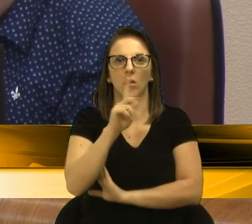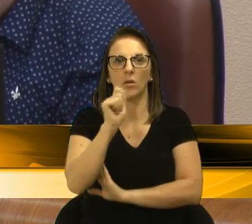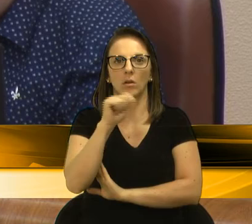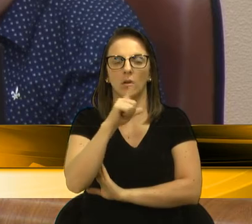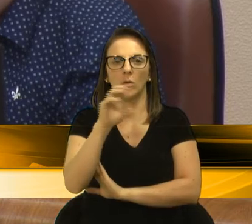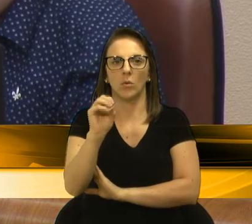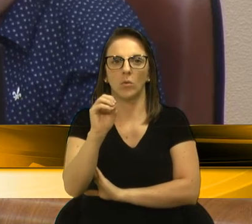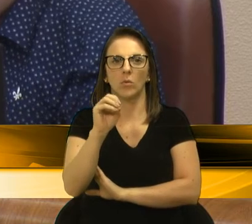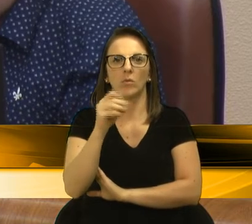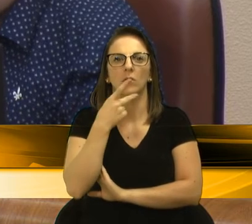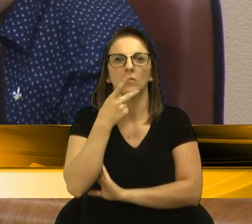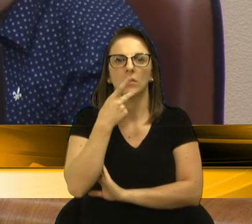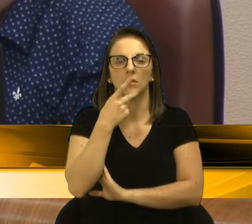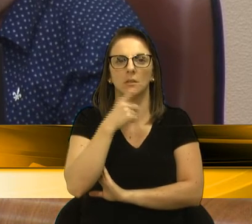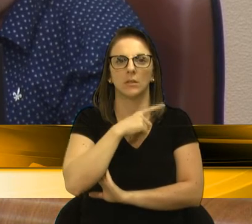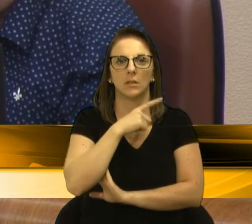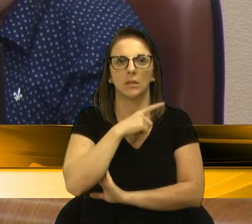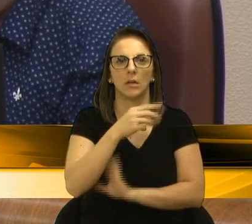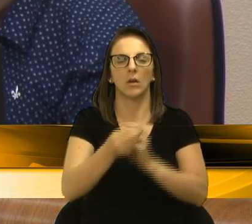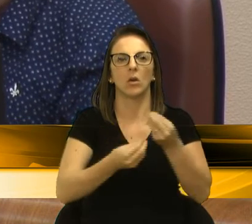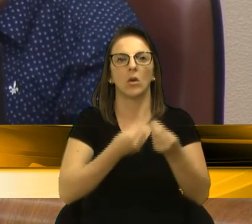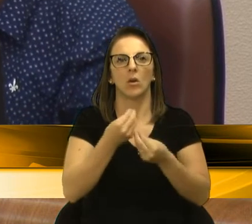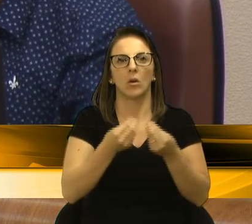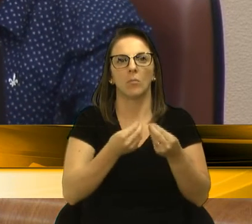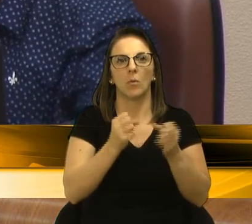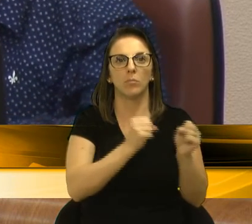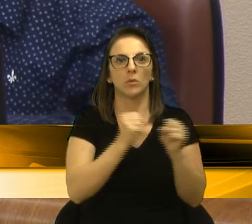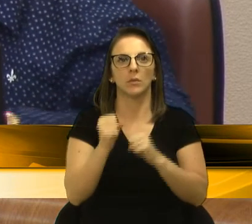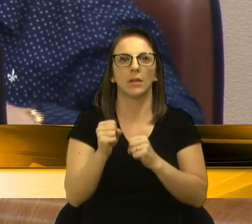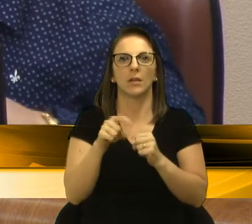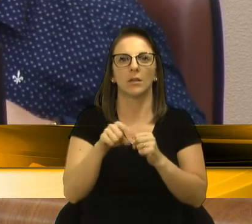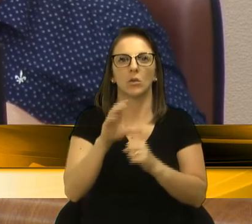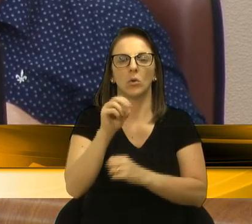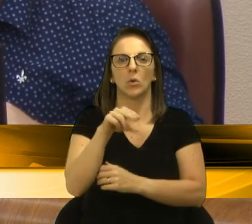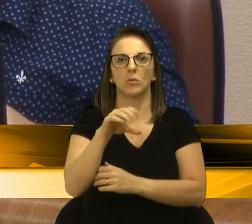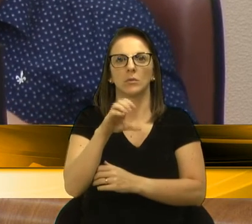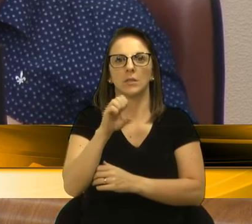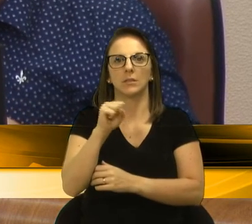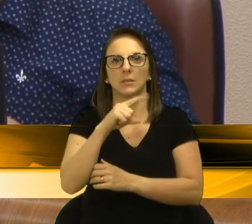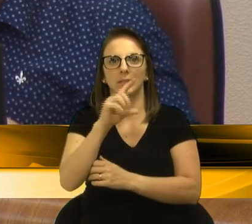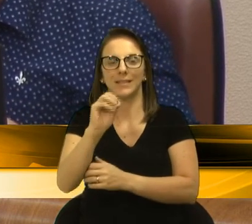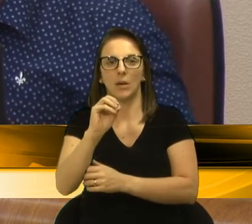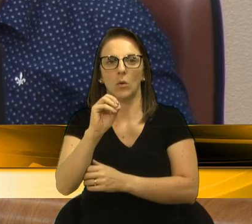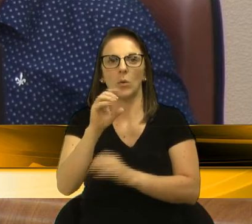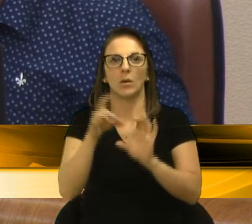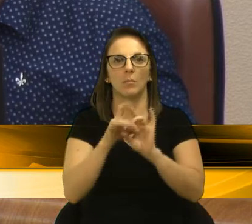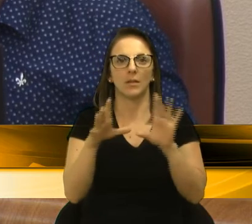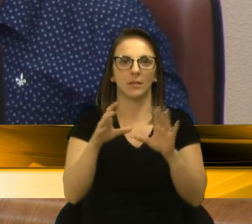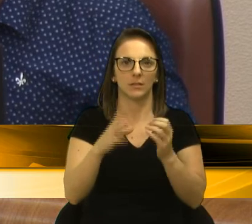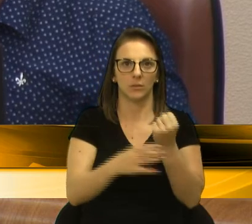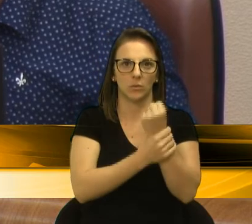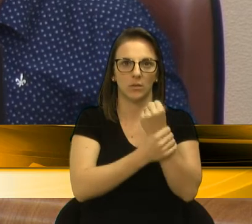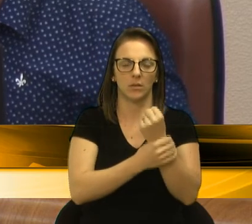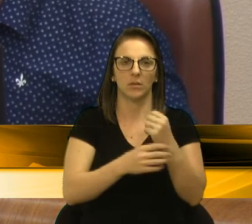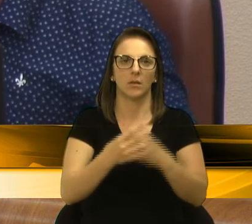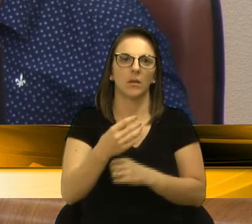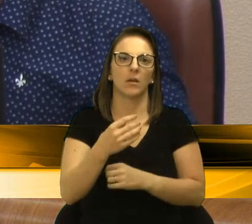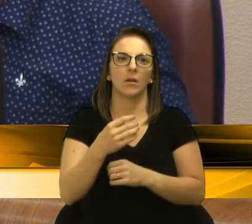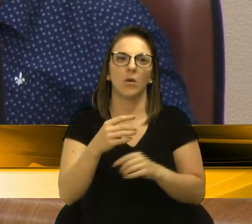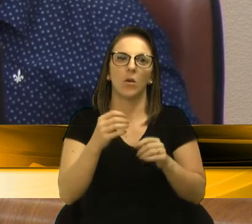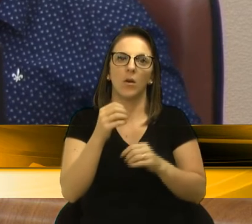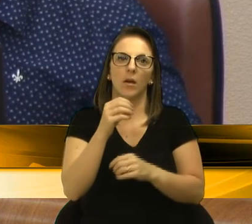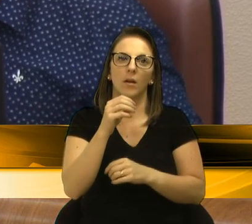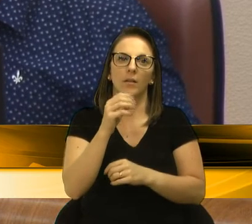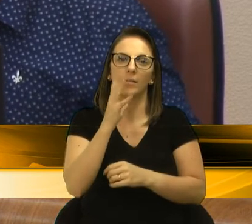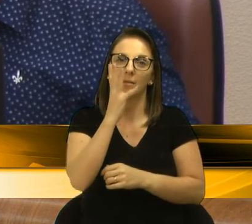municipal poder ser trancado pela concessão do mandato de segurança. 4º, retardar a publicação ou deixar de publicar